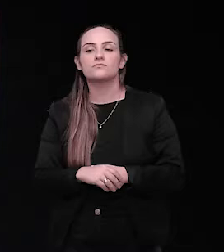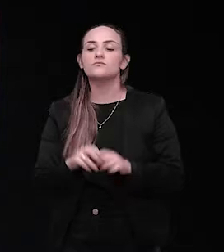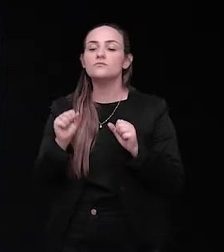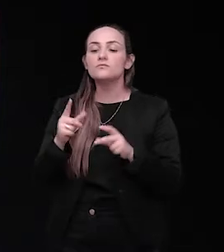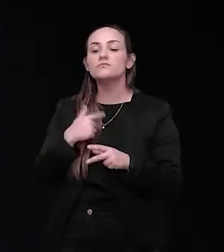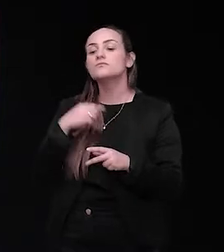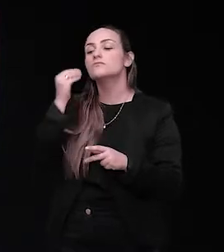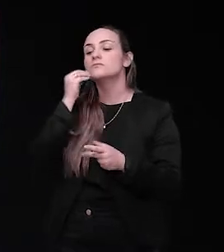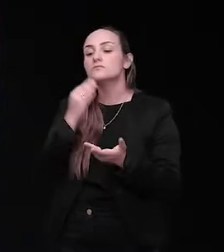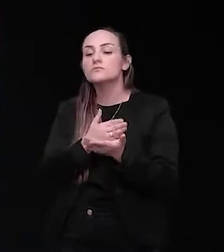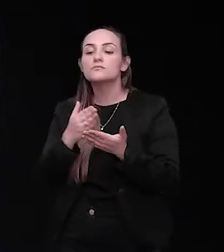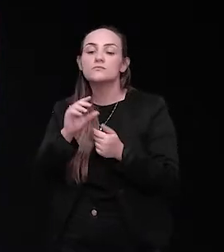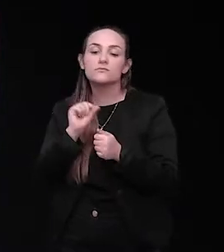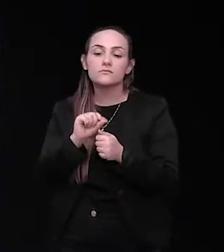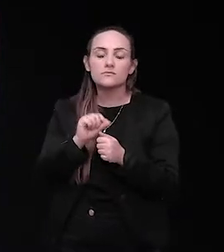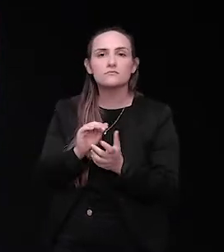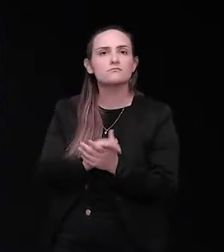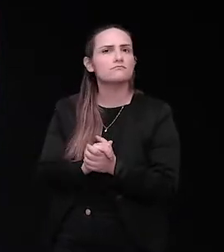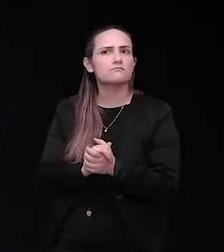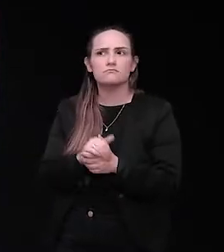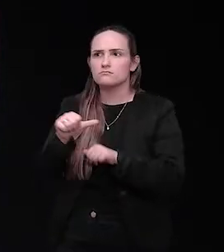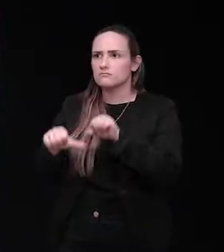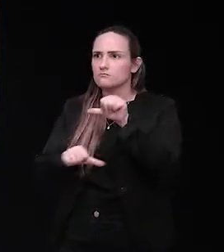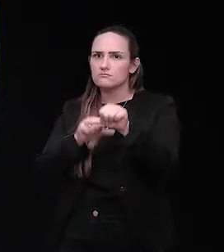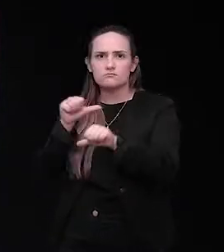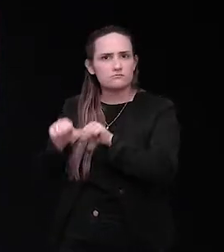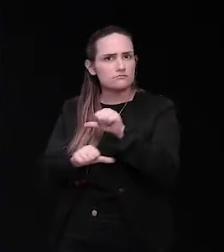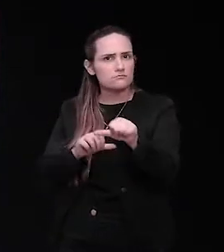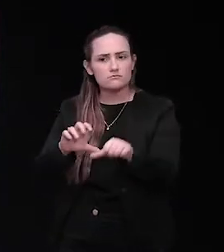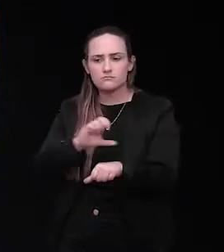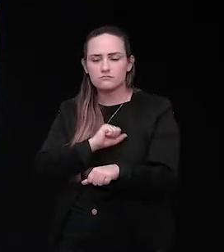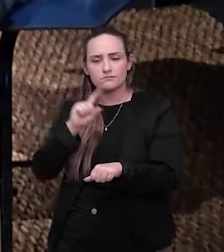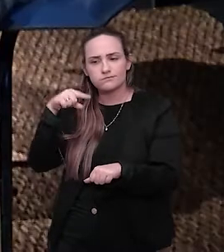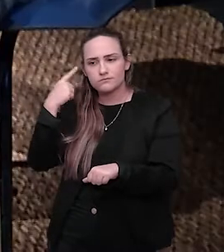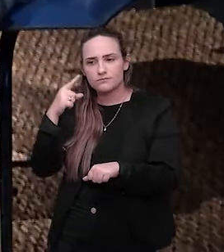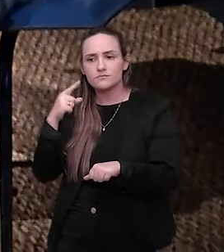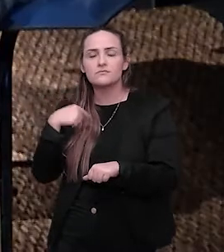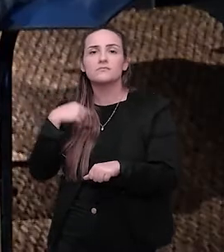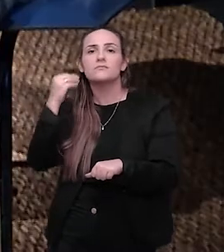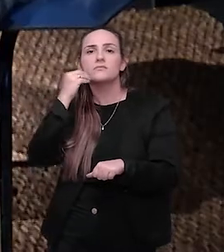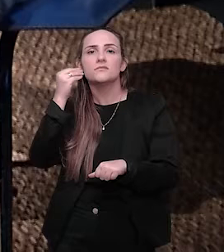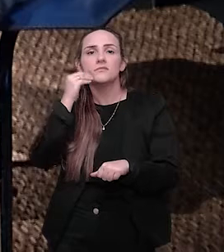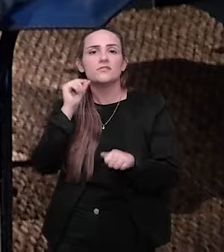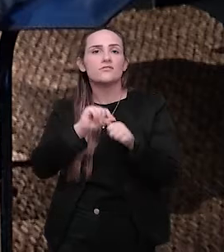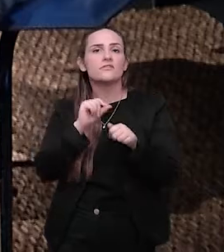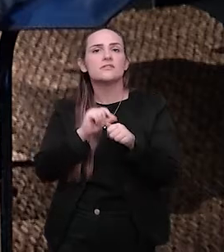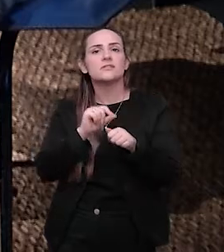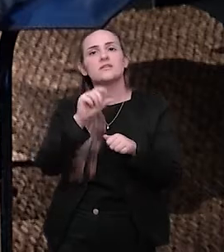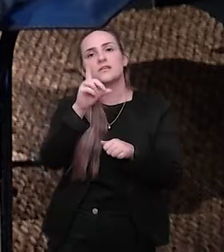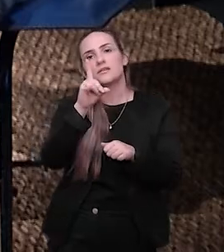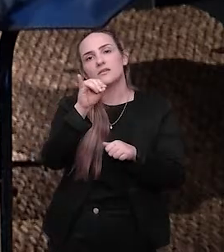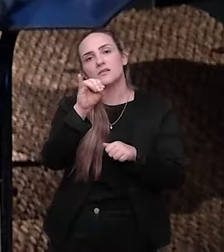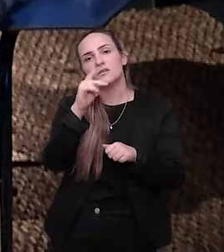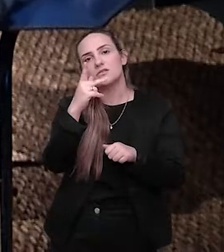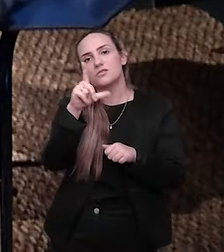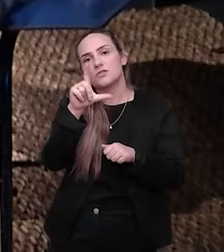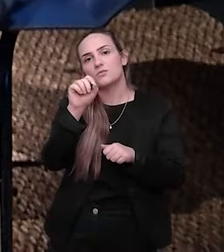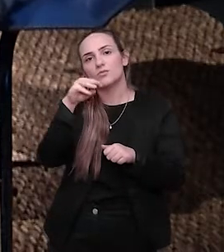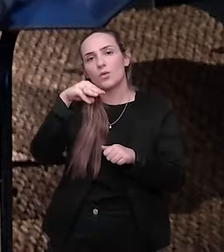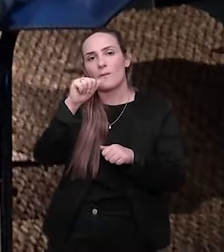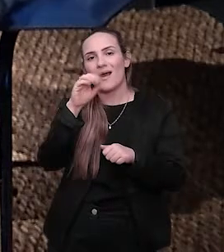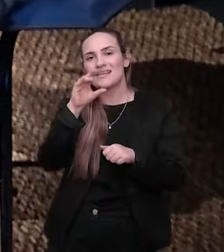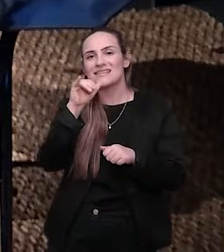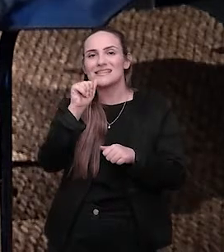fui fazer para conhecer. Aí, a partir dali, eu mudei meu conceito e fiz faculdade de Direito para tentar fazer